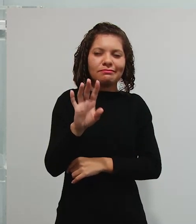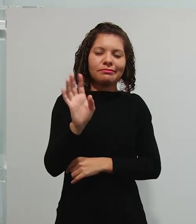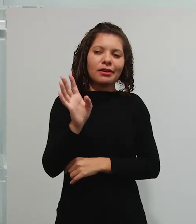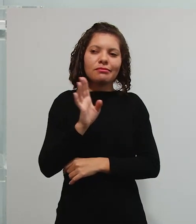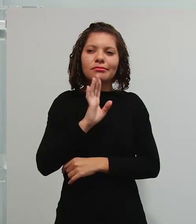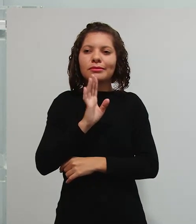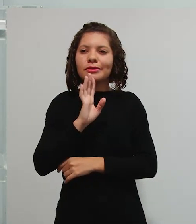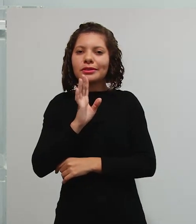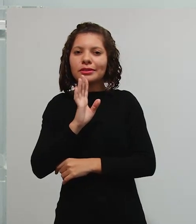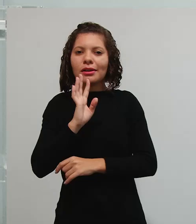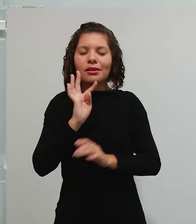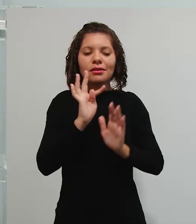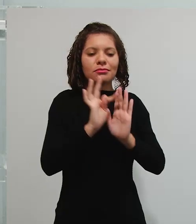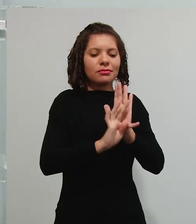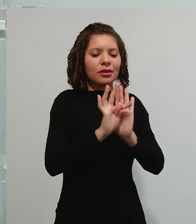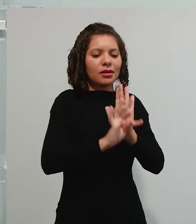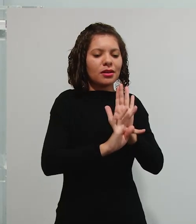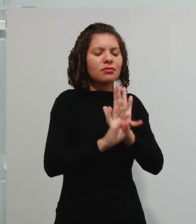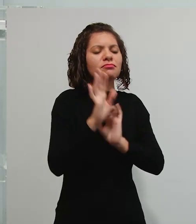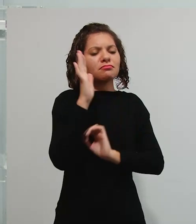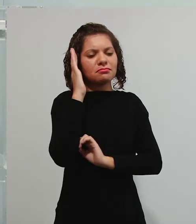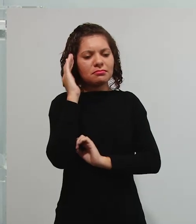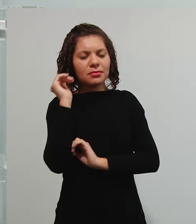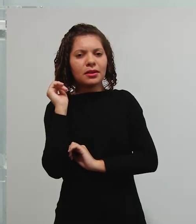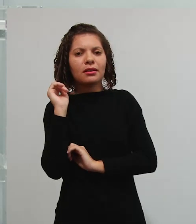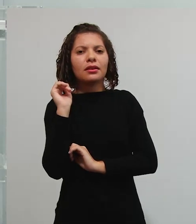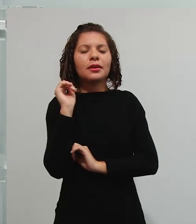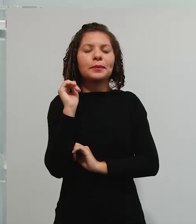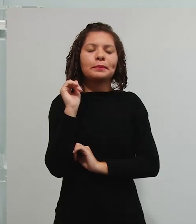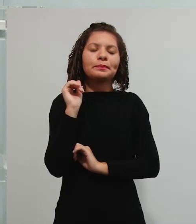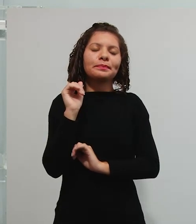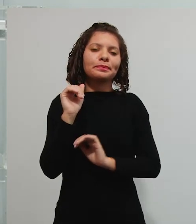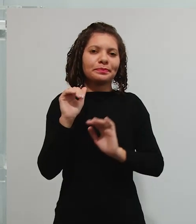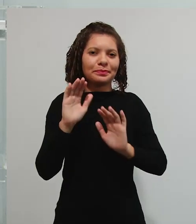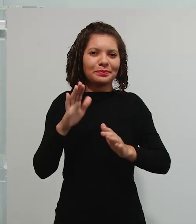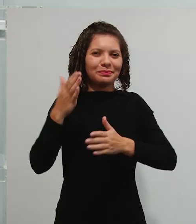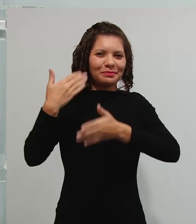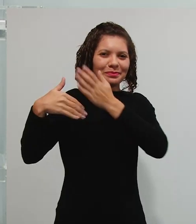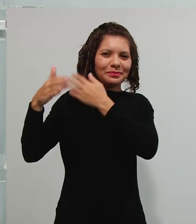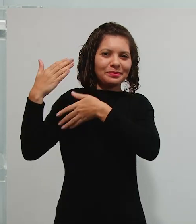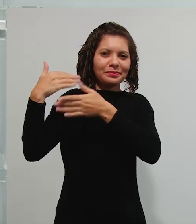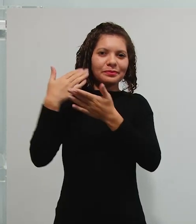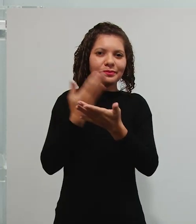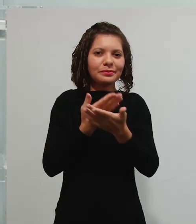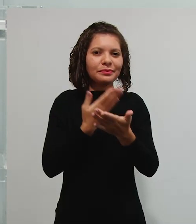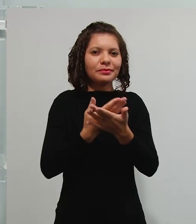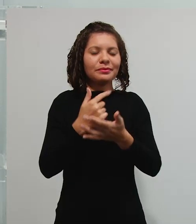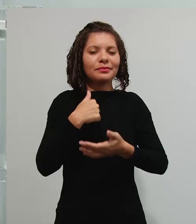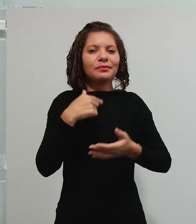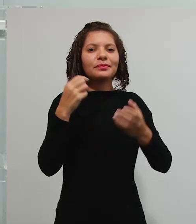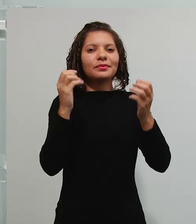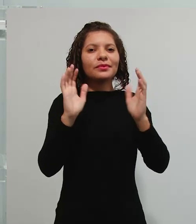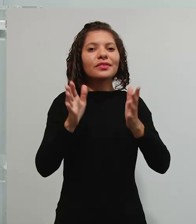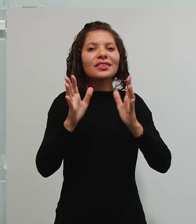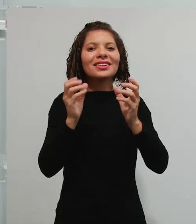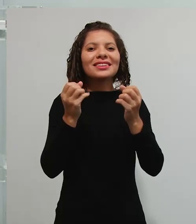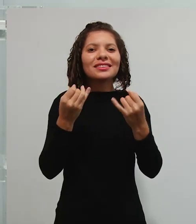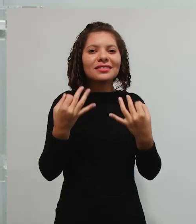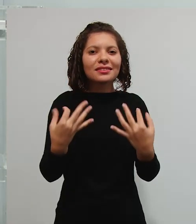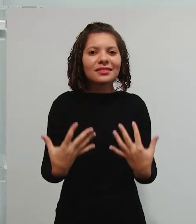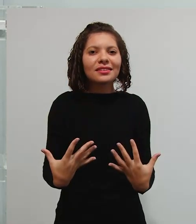conheça as estruturas. Em aulas anteriores eu falei para vocês sobre as estruturas dos textos, a estrutura